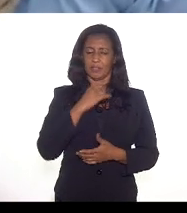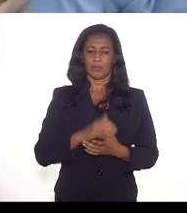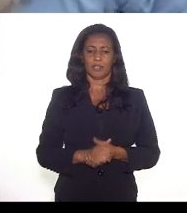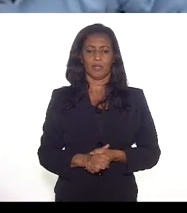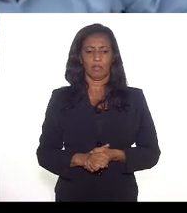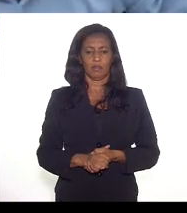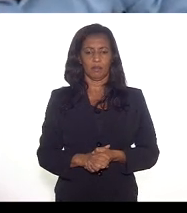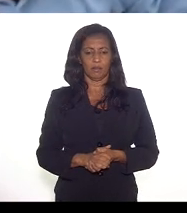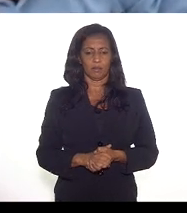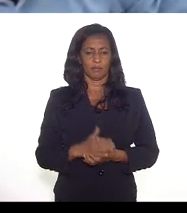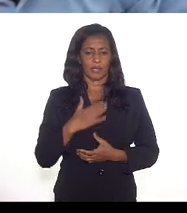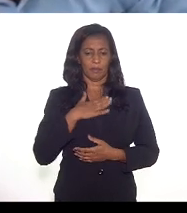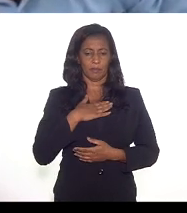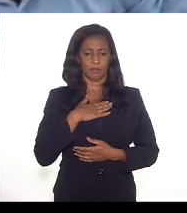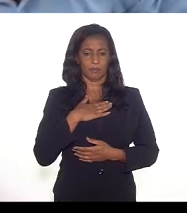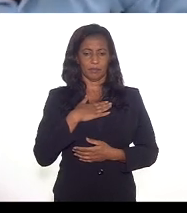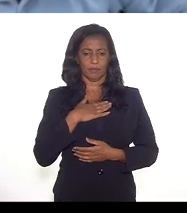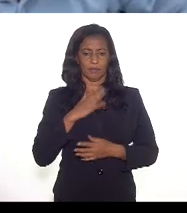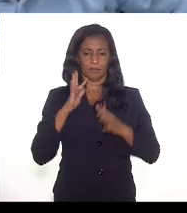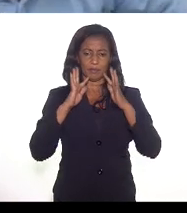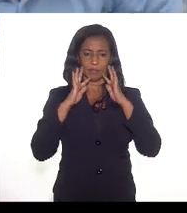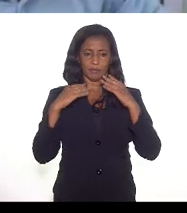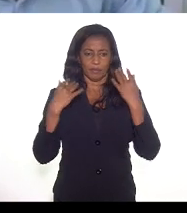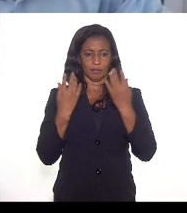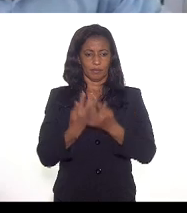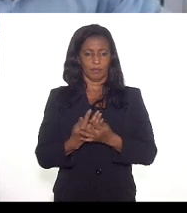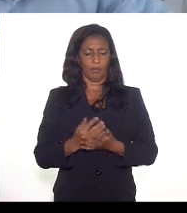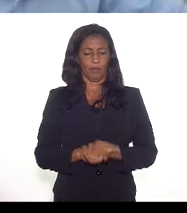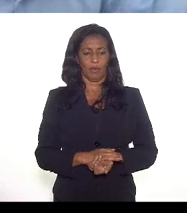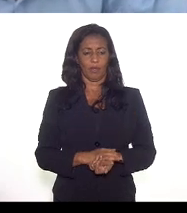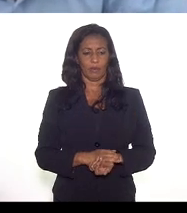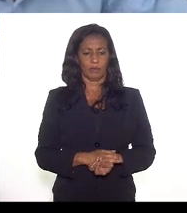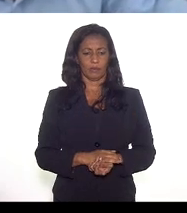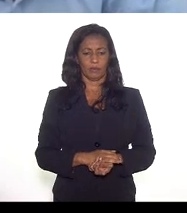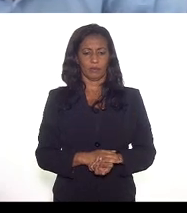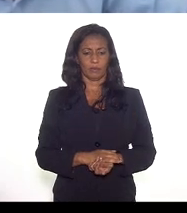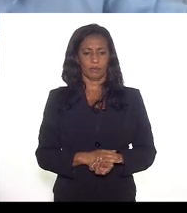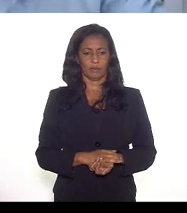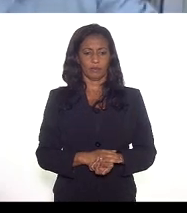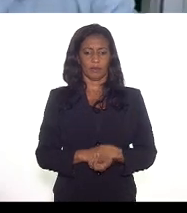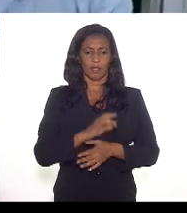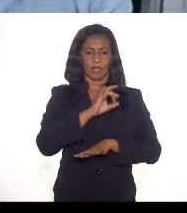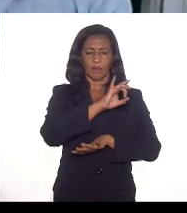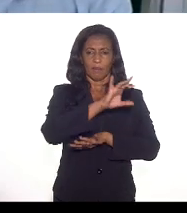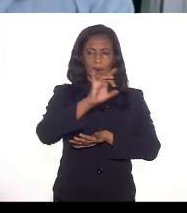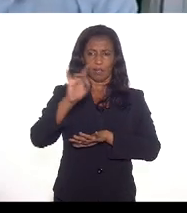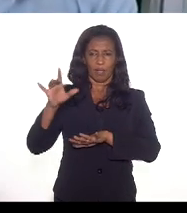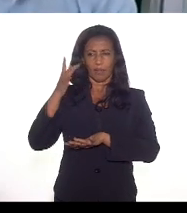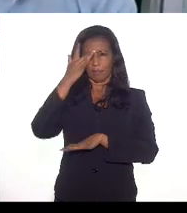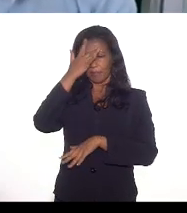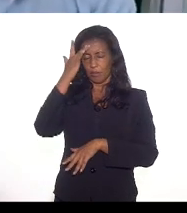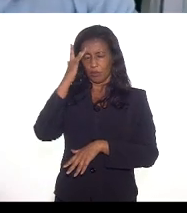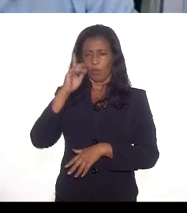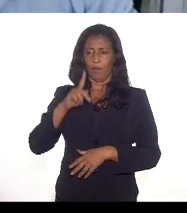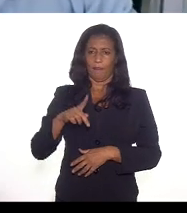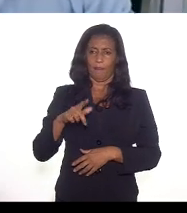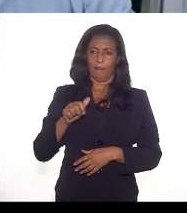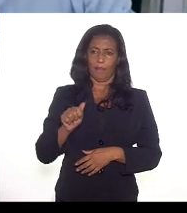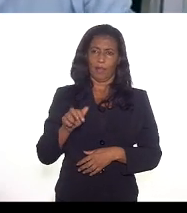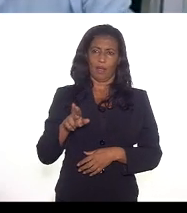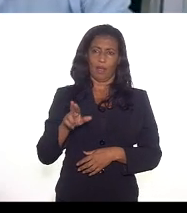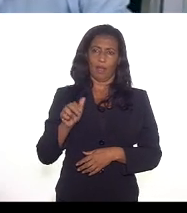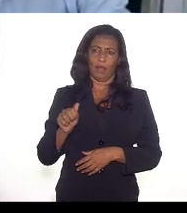deputado, para mim, para minha família e para cada paratiense que teve a